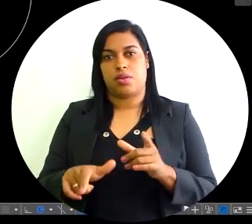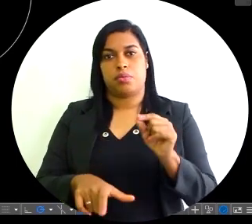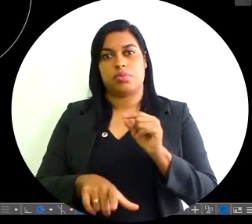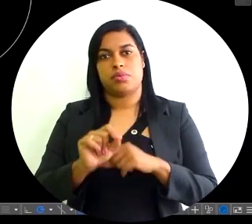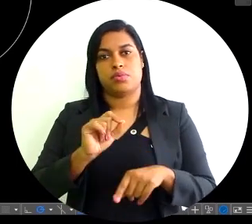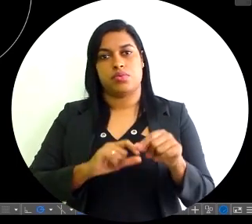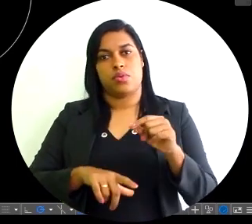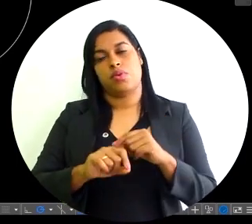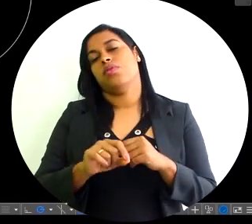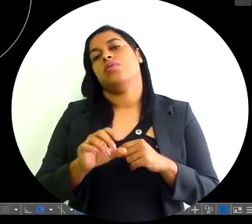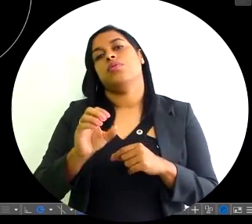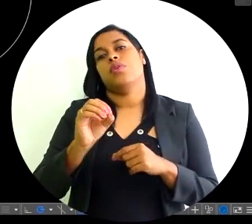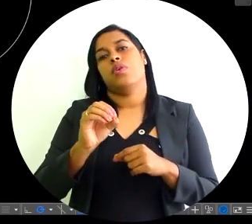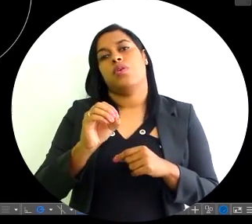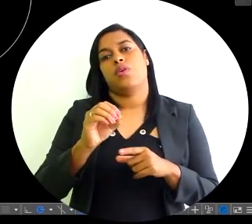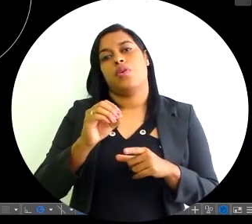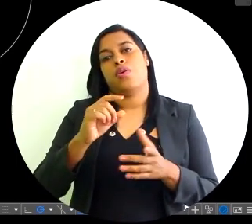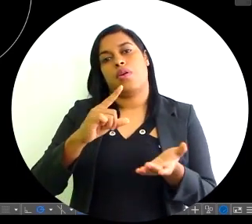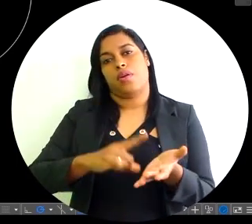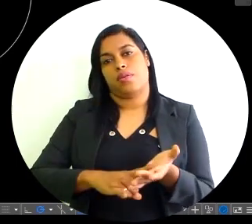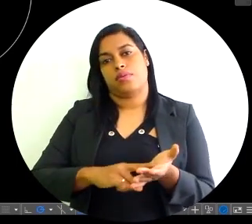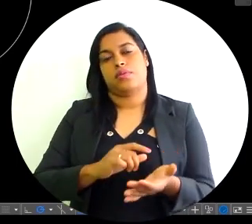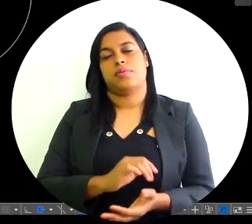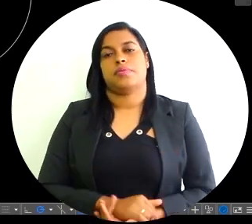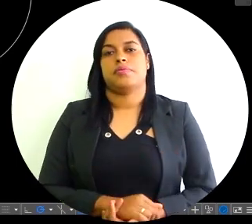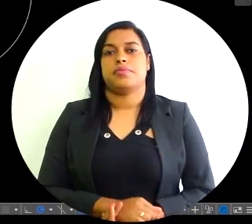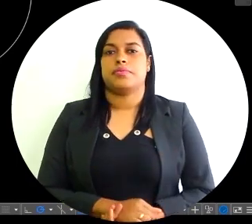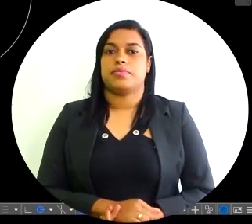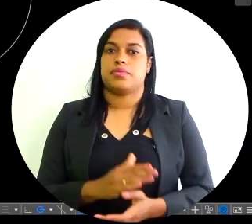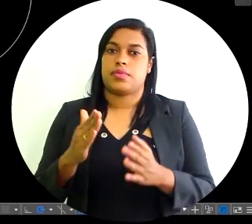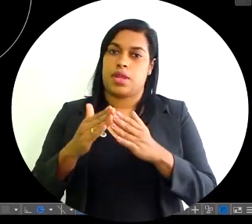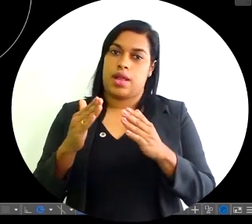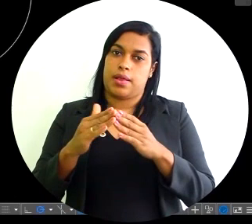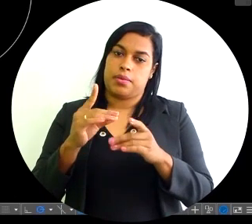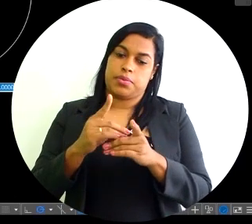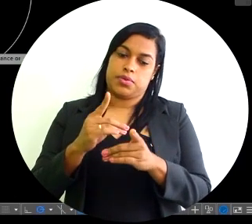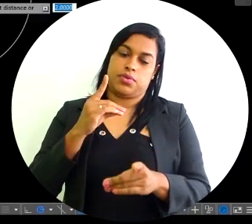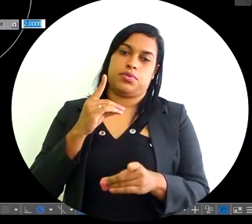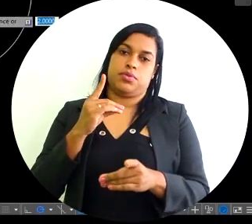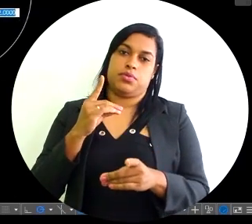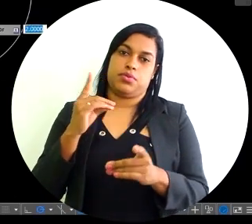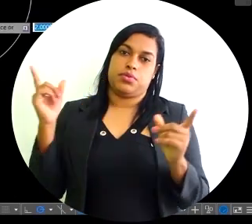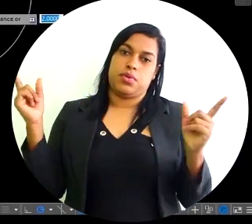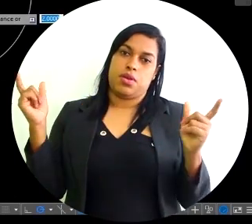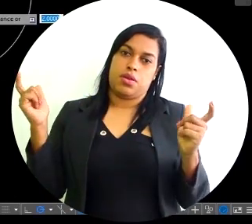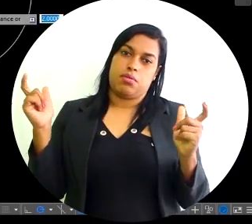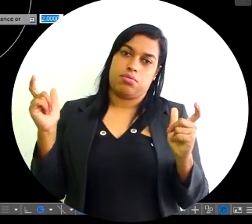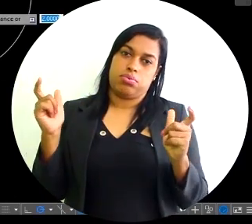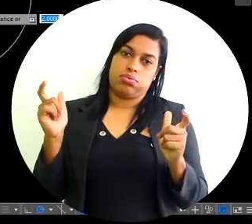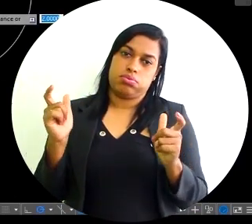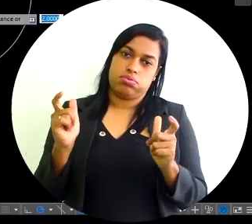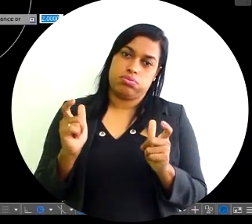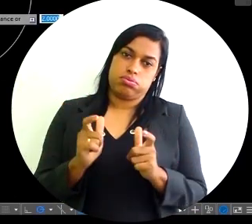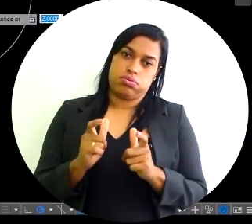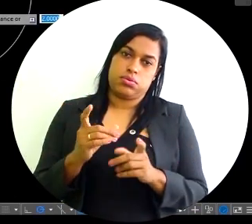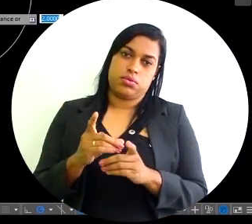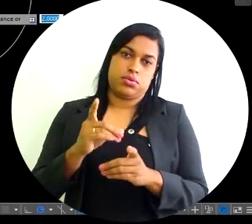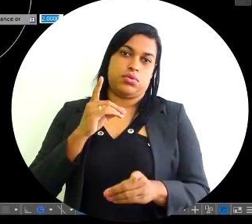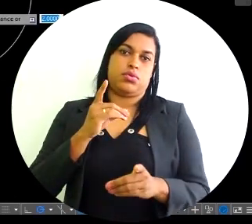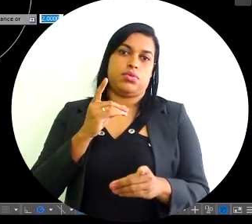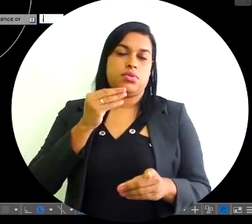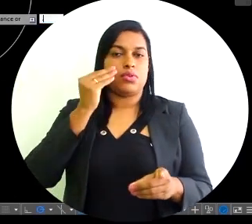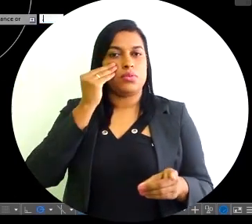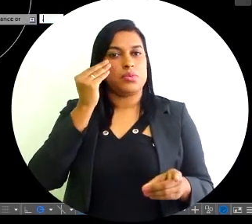tenho várias opções de comandos, mas o primeiro é offset, então ó, Enter. E ele pediu a distância, nesse caso eu vou diminuir então a